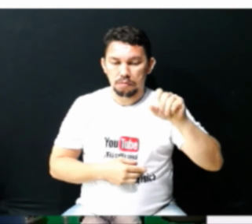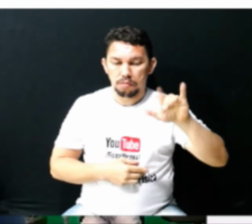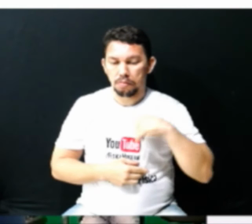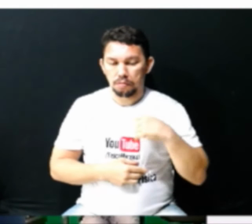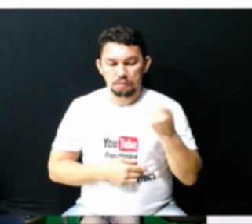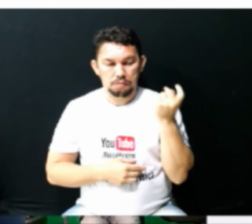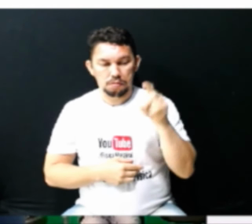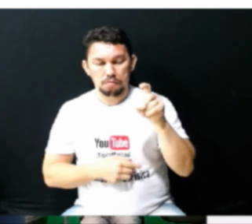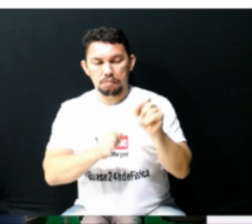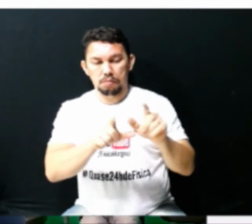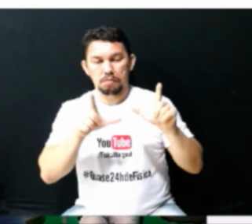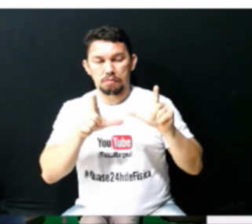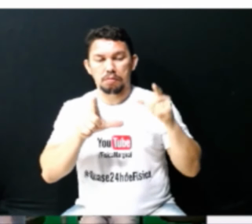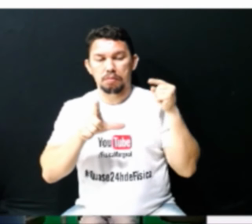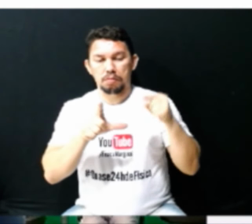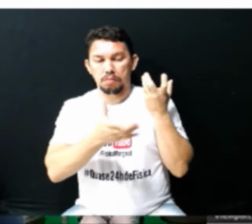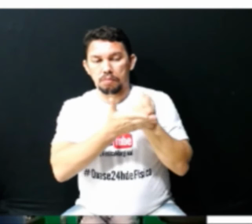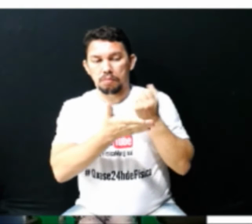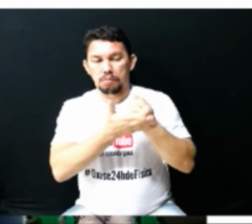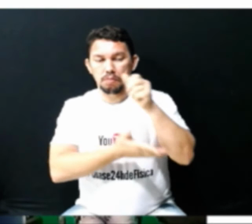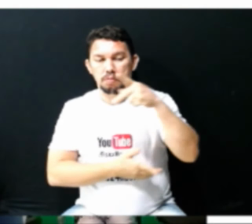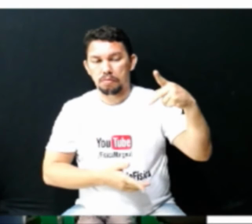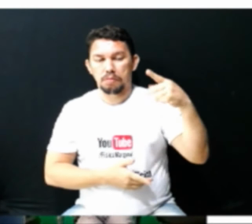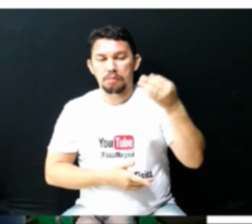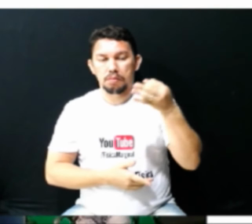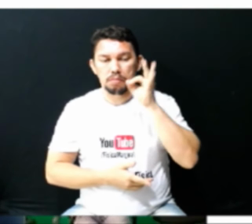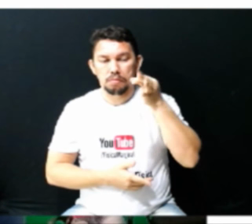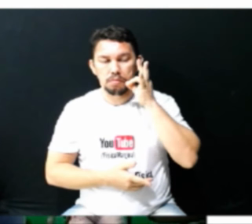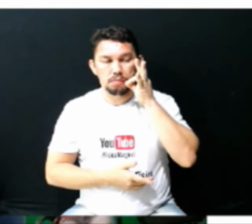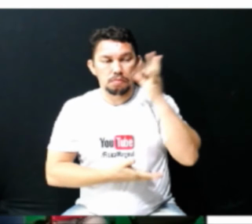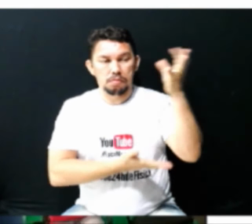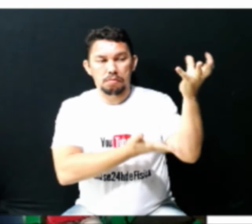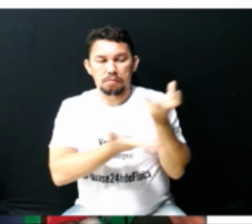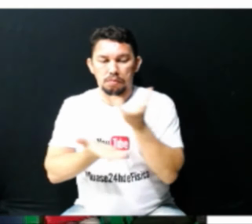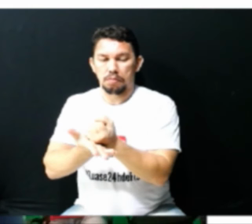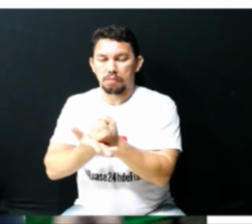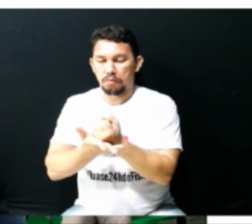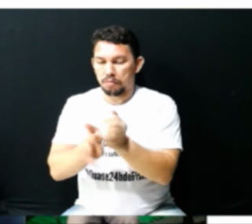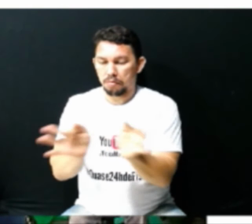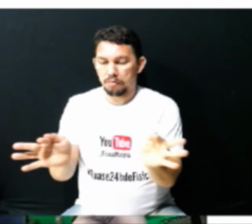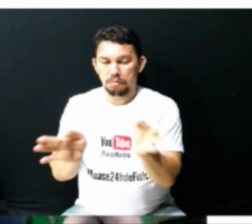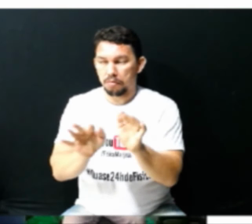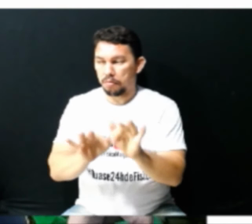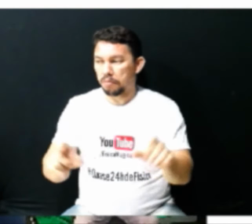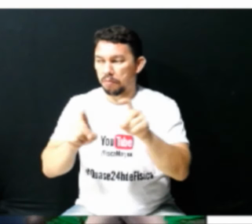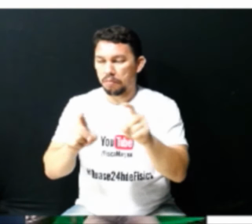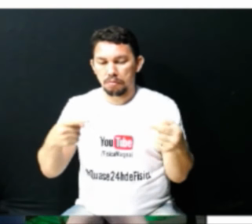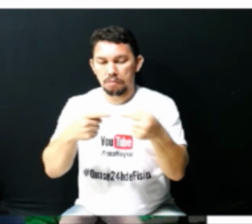na sequência no aplicativo Java. Ele baixa um aplicativo pequeno para o seu computador, se conecta com o